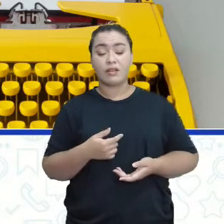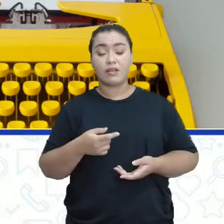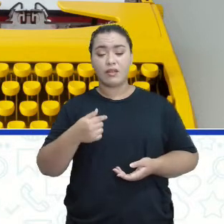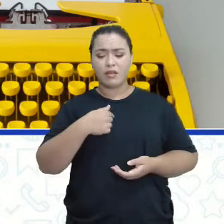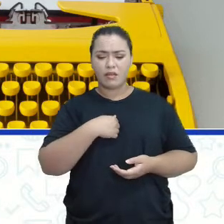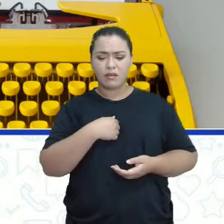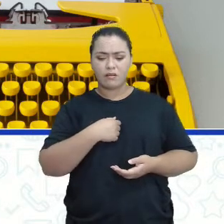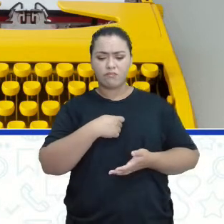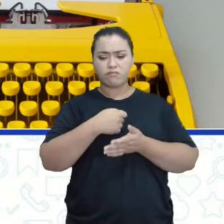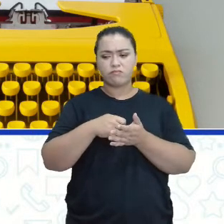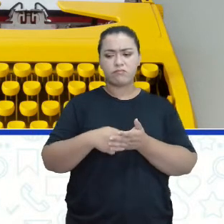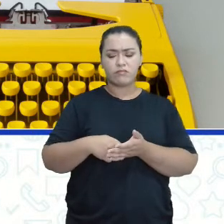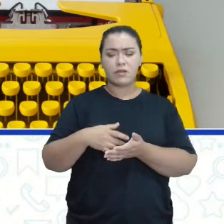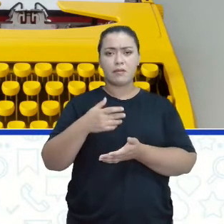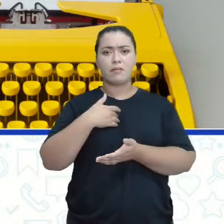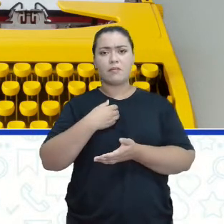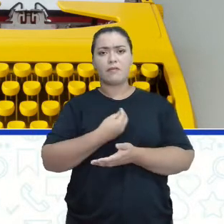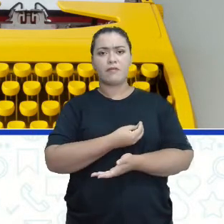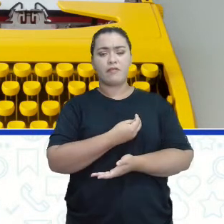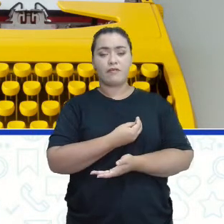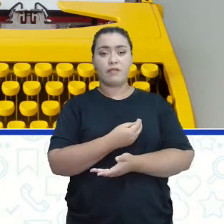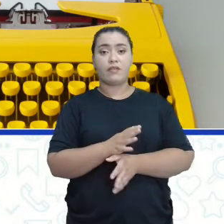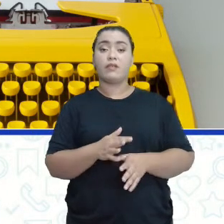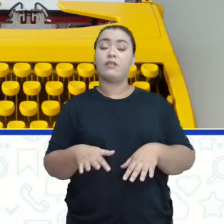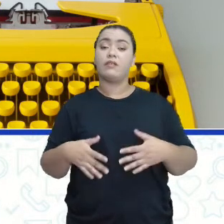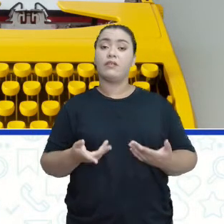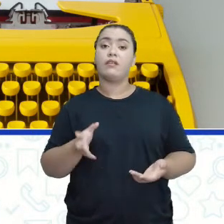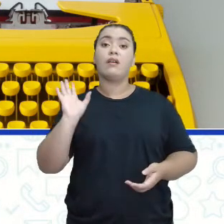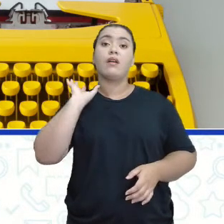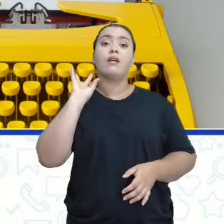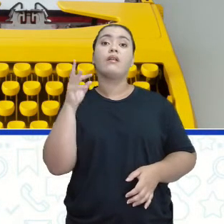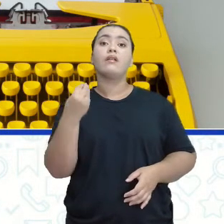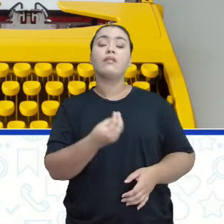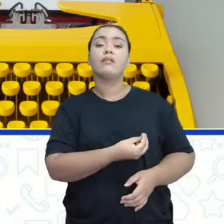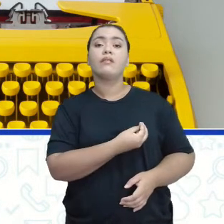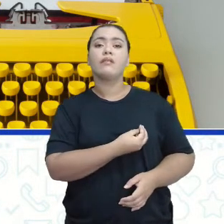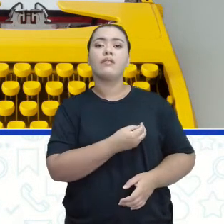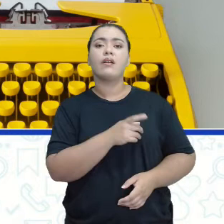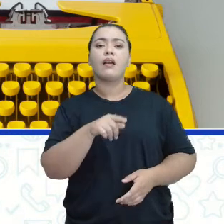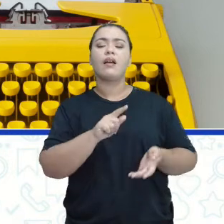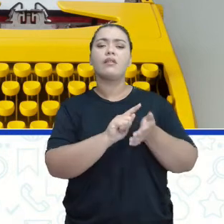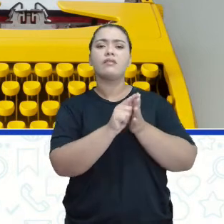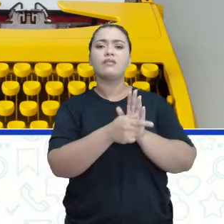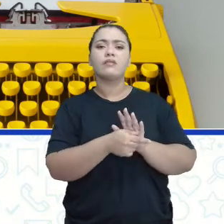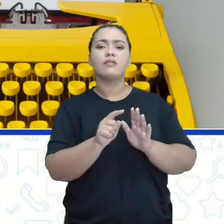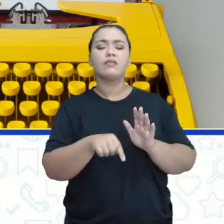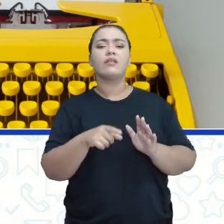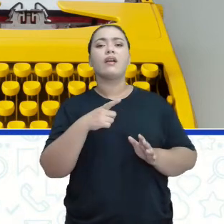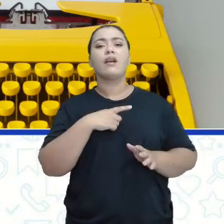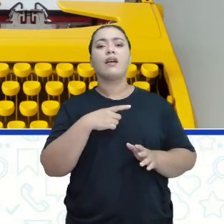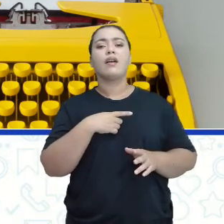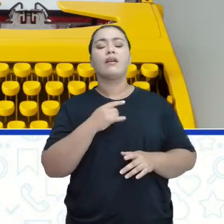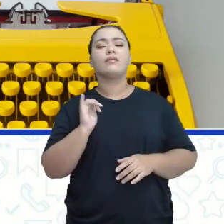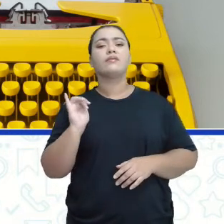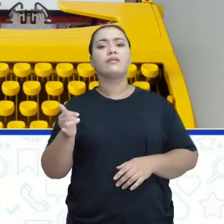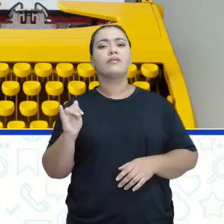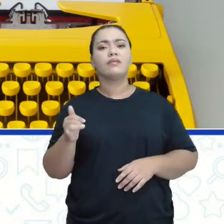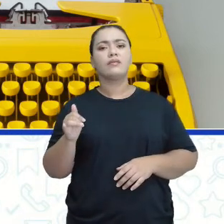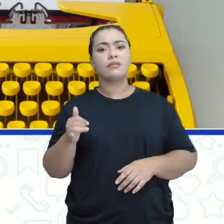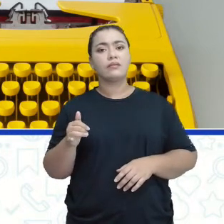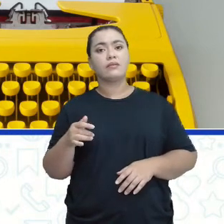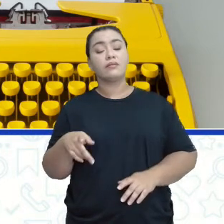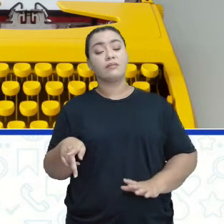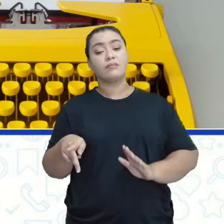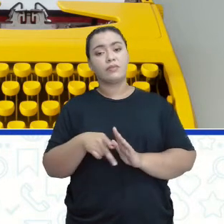mesmos? Então, a autobiografia é um tipo de gênero literário que constitui uma narrativa de